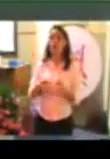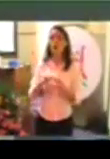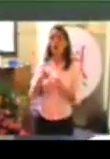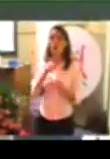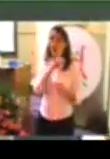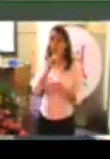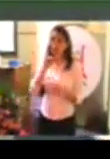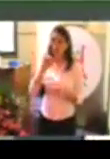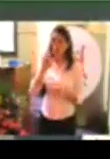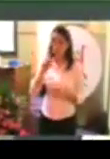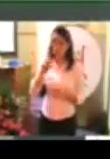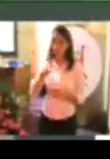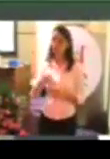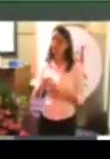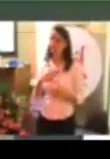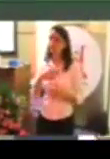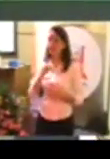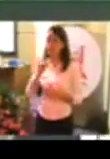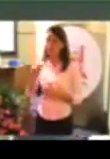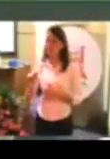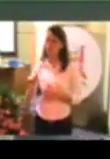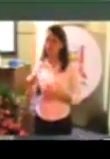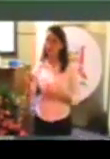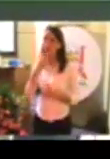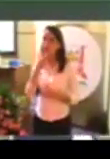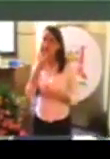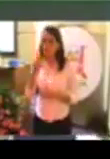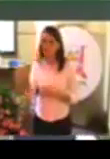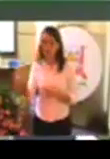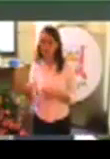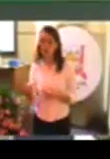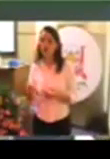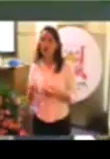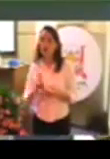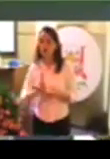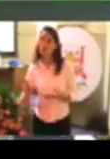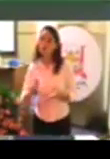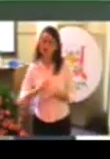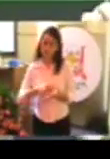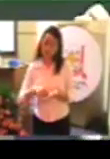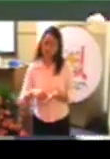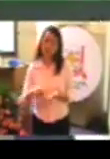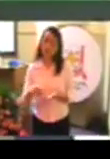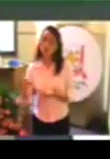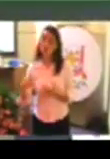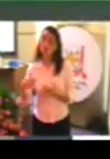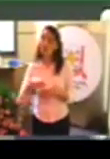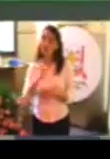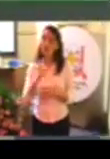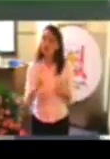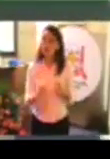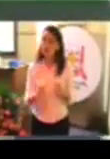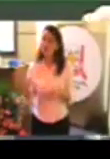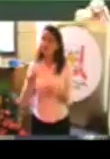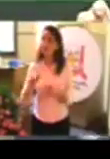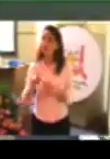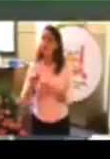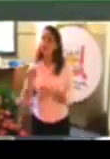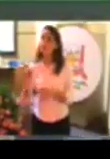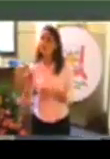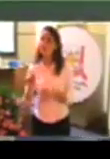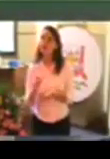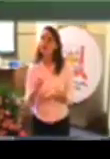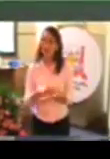de Itu, ele se identifica ali na recepção e diz aonde ele vai e o que ele vai fazer na